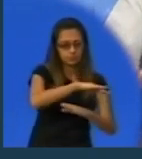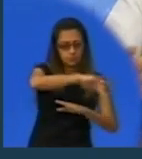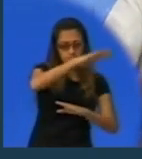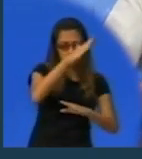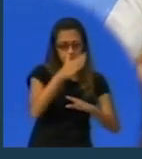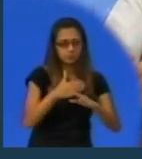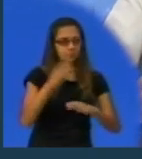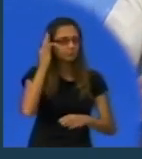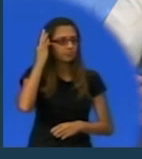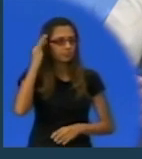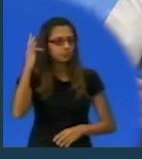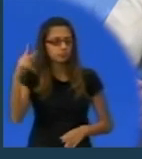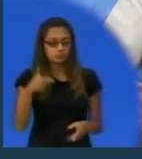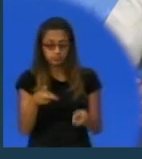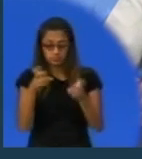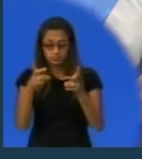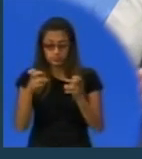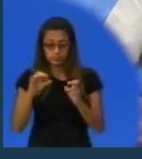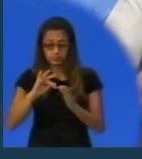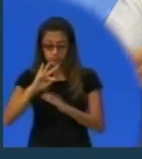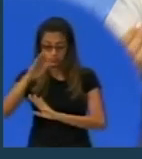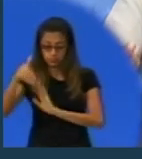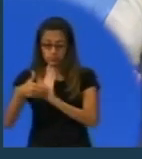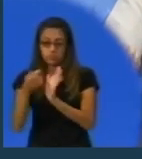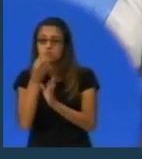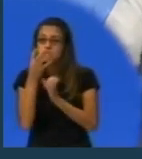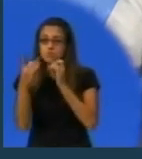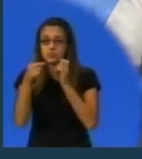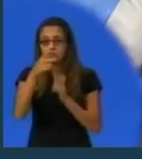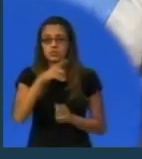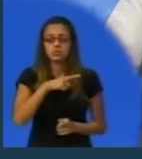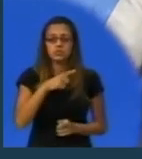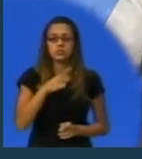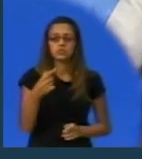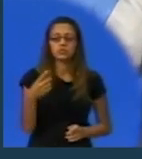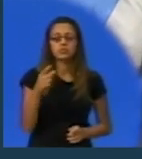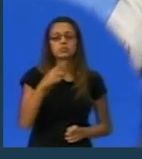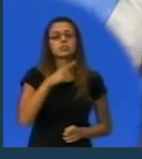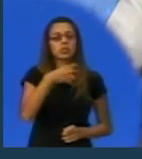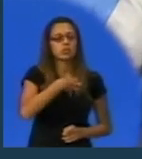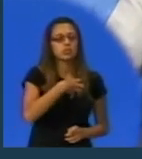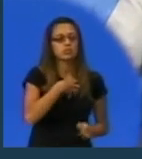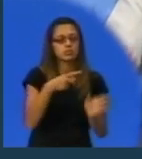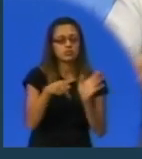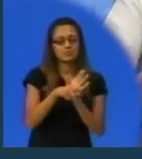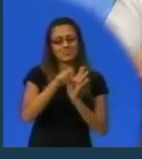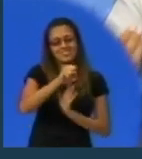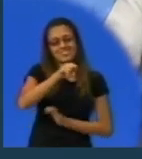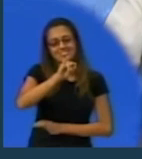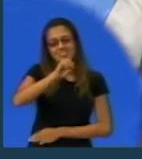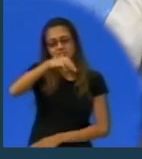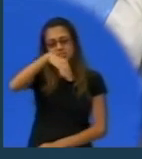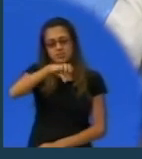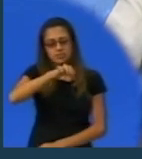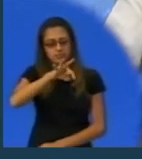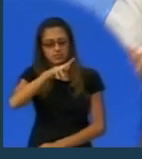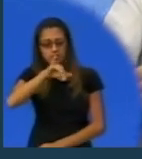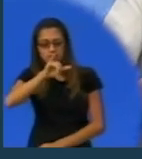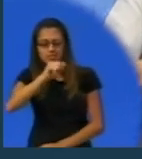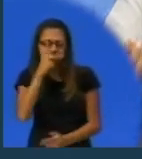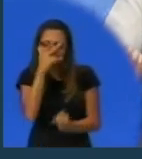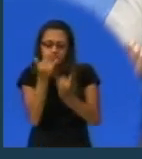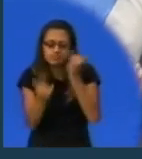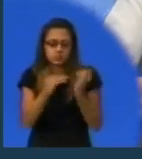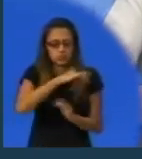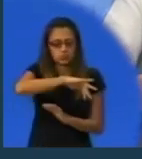teórica. E ver se esse conjunto de dados que você tem, ele possui característica de simetria próxima a essa curva.